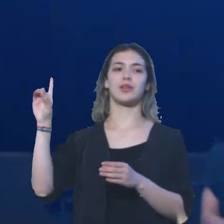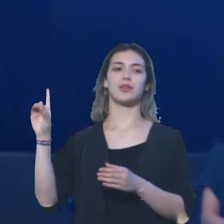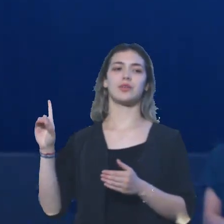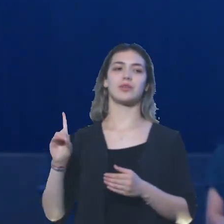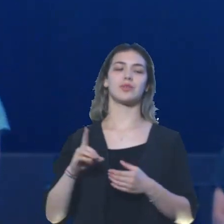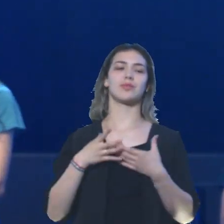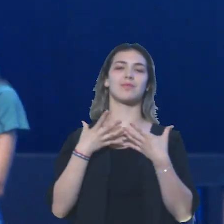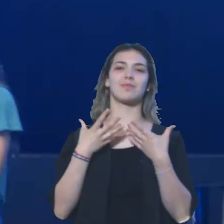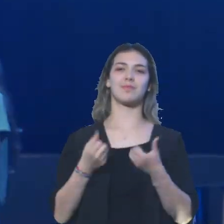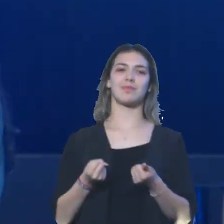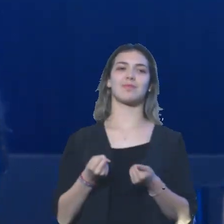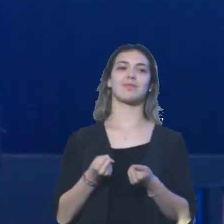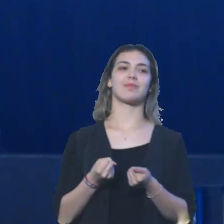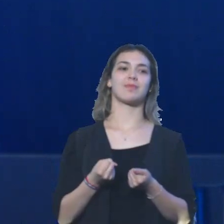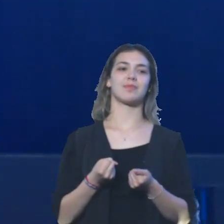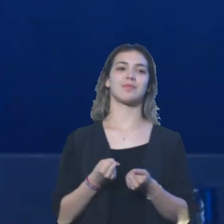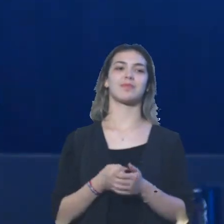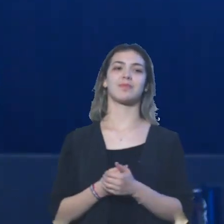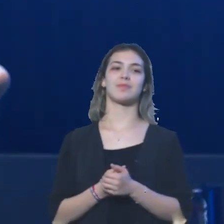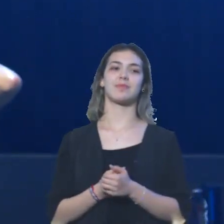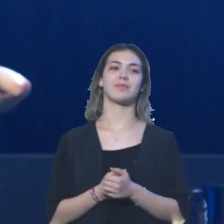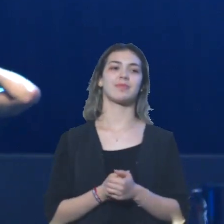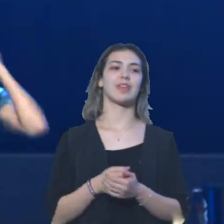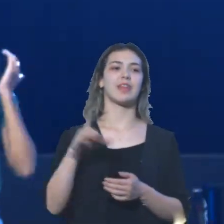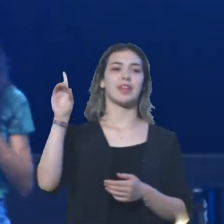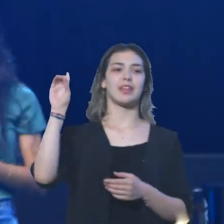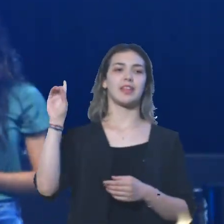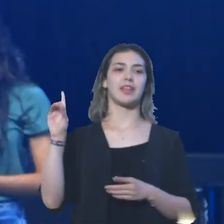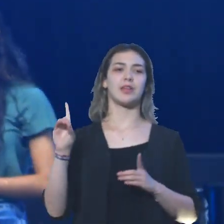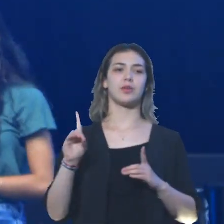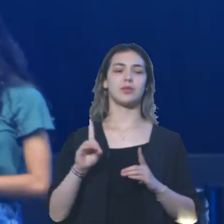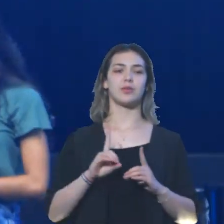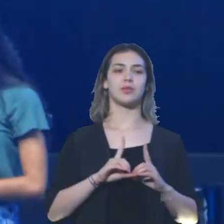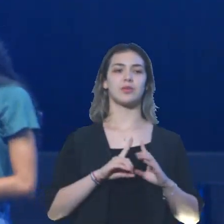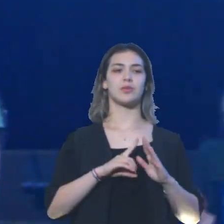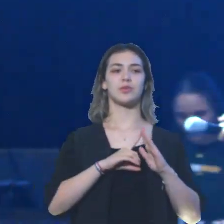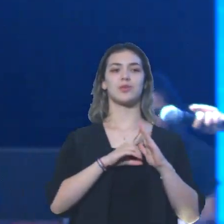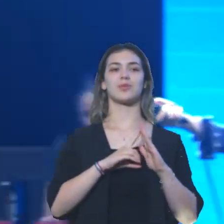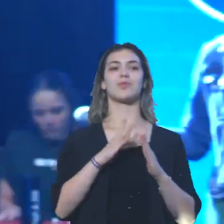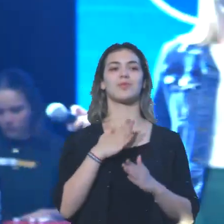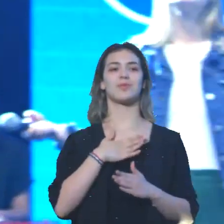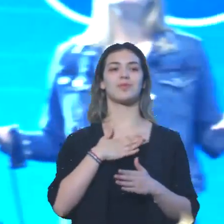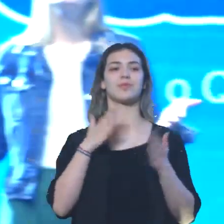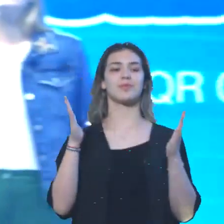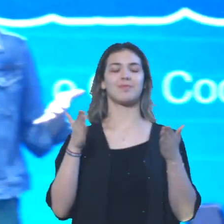Que o Senhor possa fazer morada no meu coração a partir de hoje.